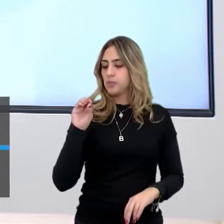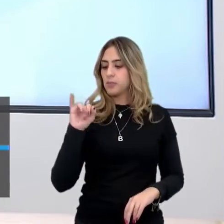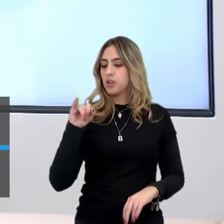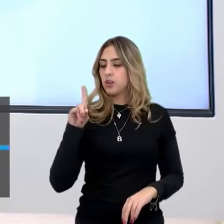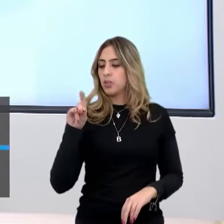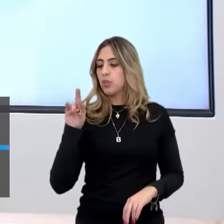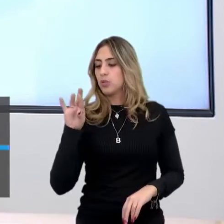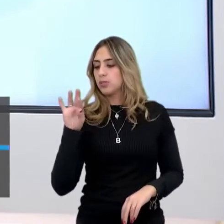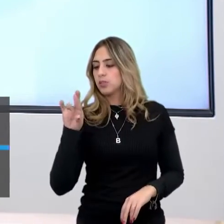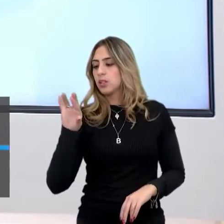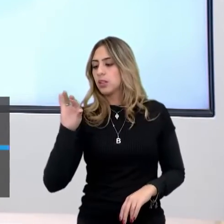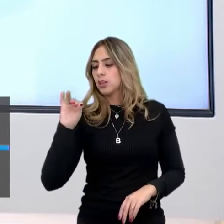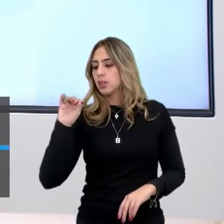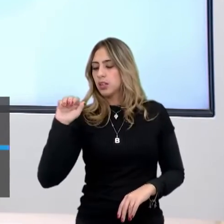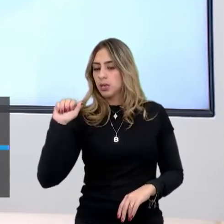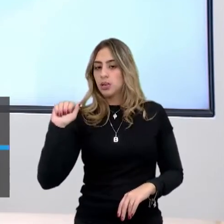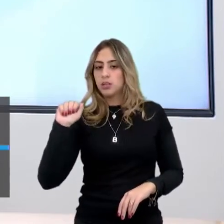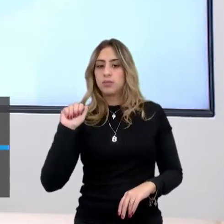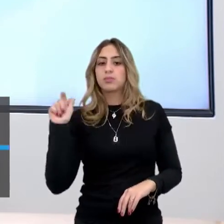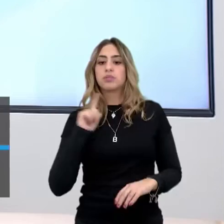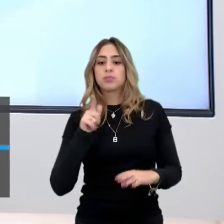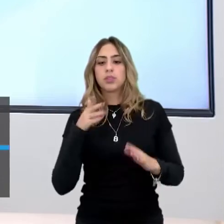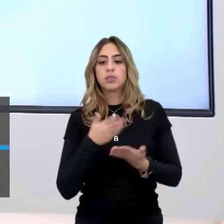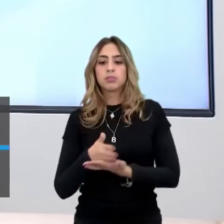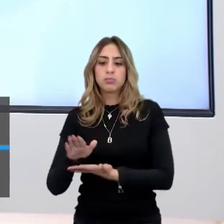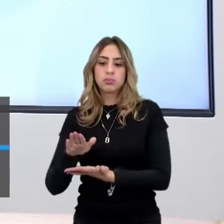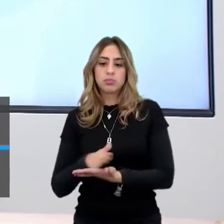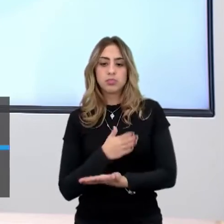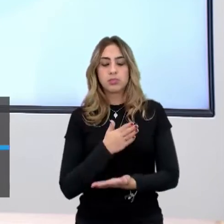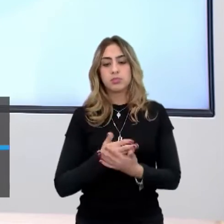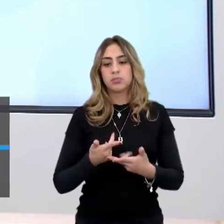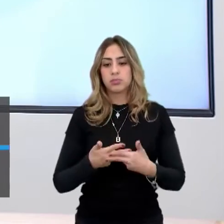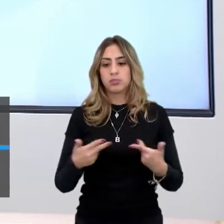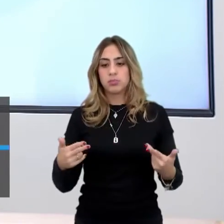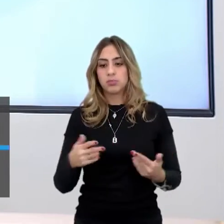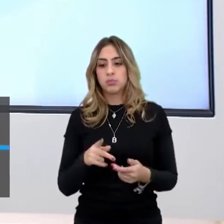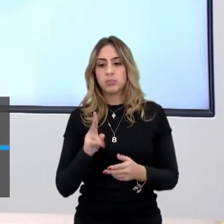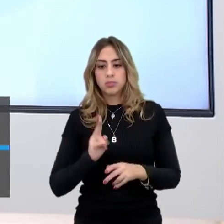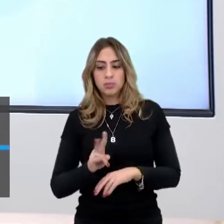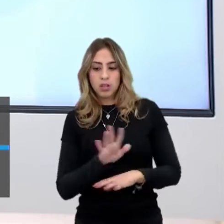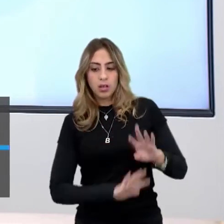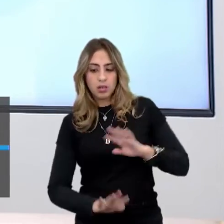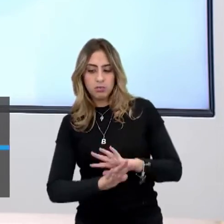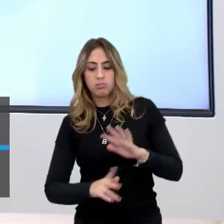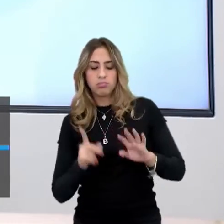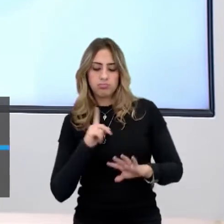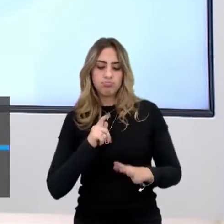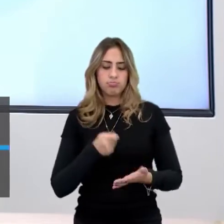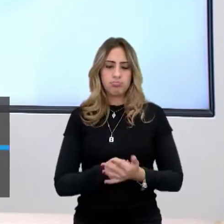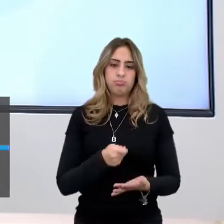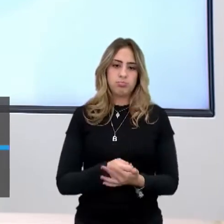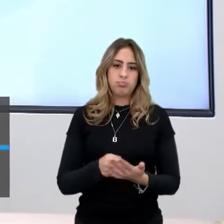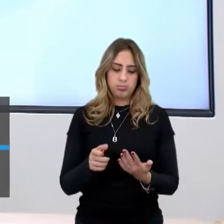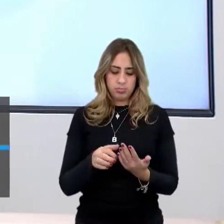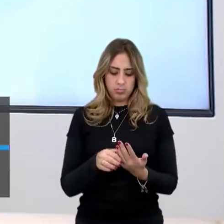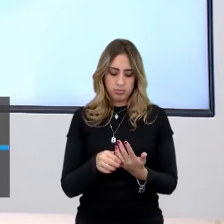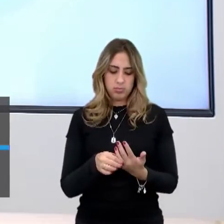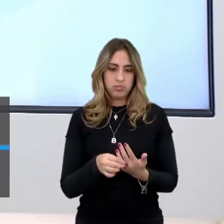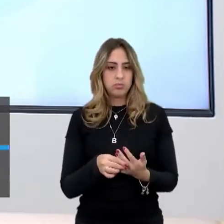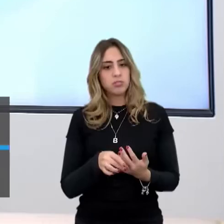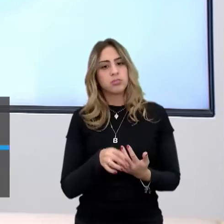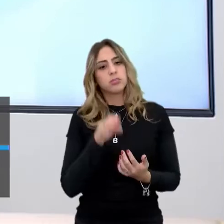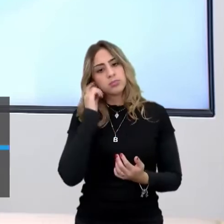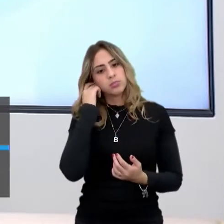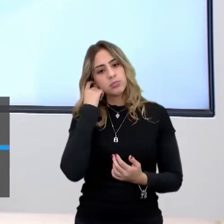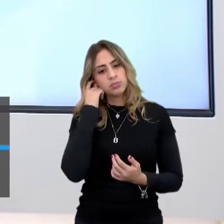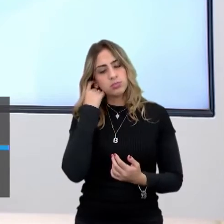tem como fazer essa separação das coisas, mesmo porque o mercado exige, a palavra é essa, né? O mercado